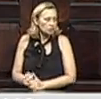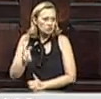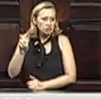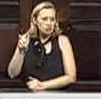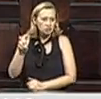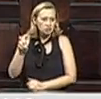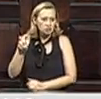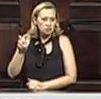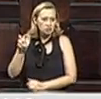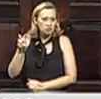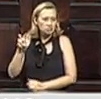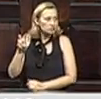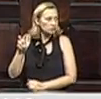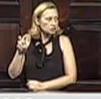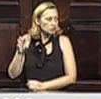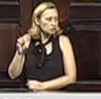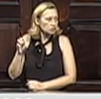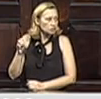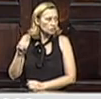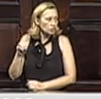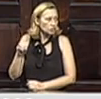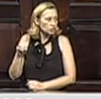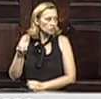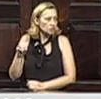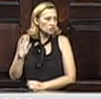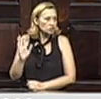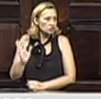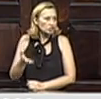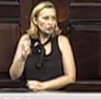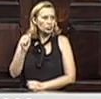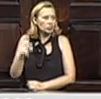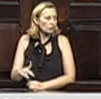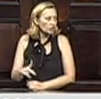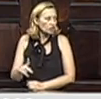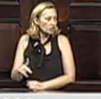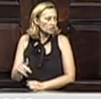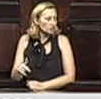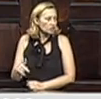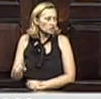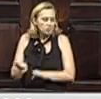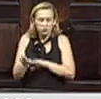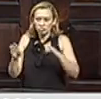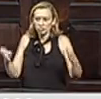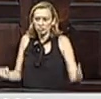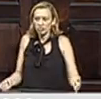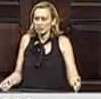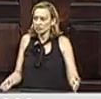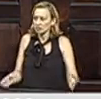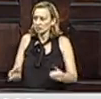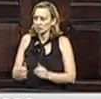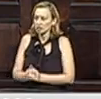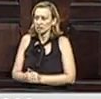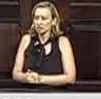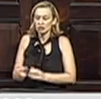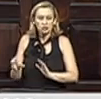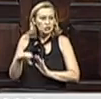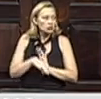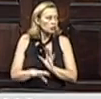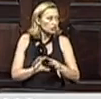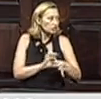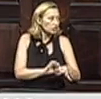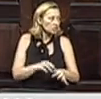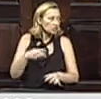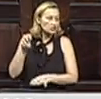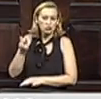50, que já foi aprovado, está prejudicado. Há sobre a mesa requerimento de destaque a emenda aditiva